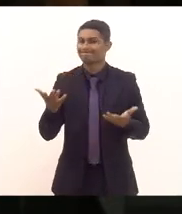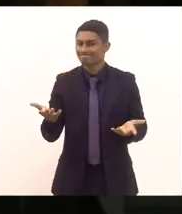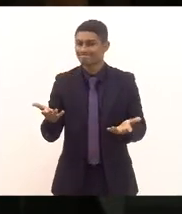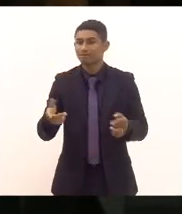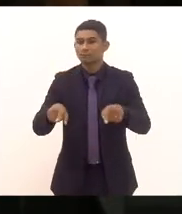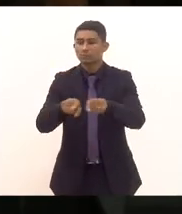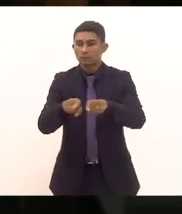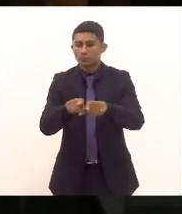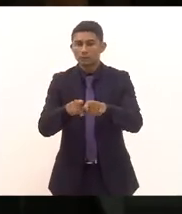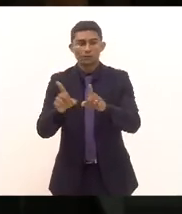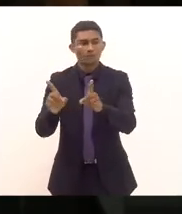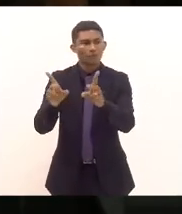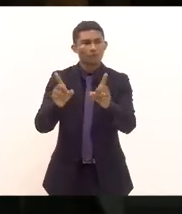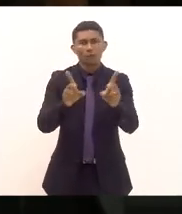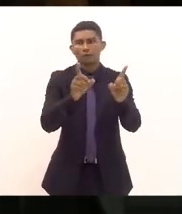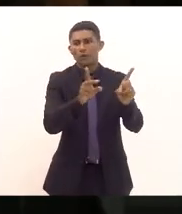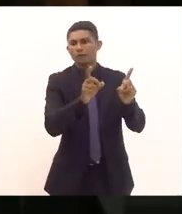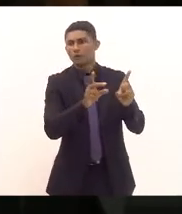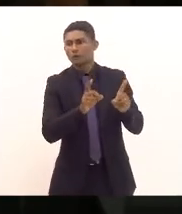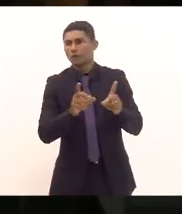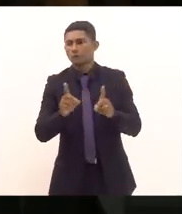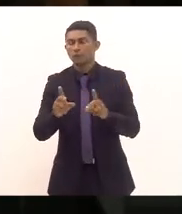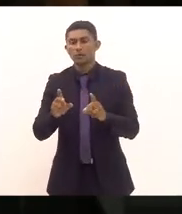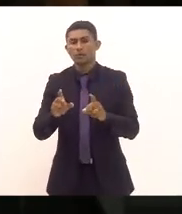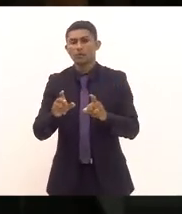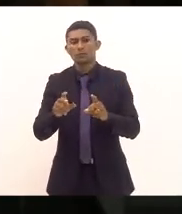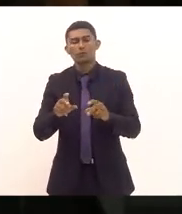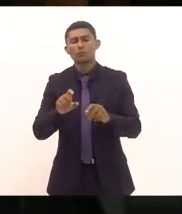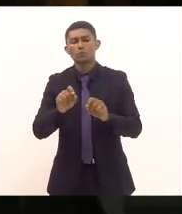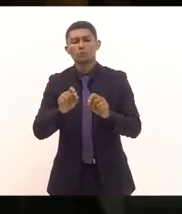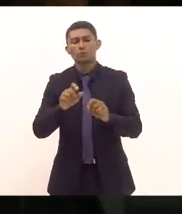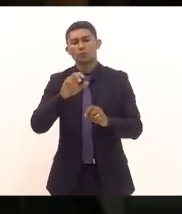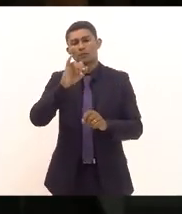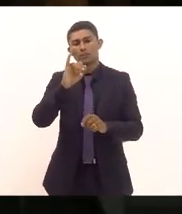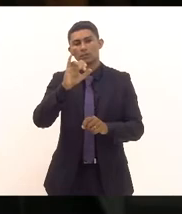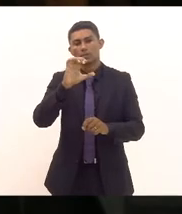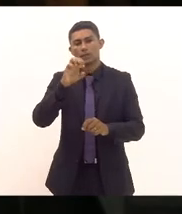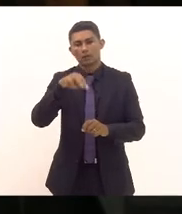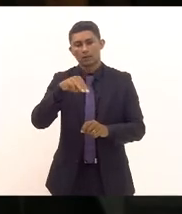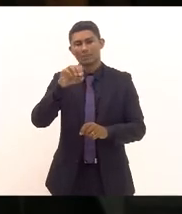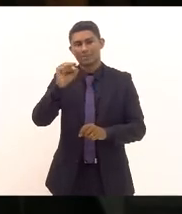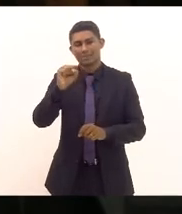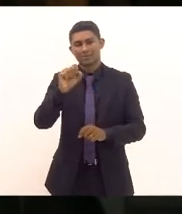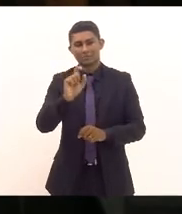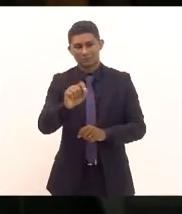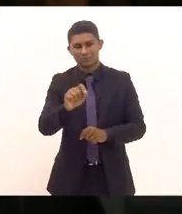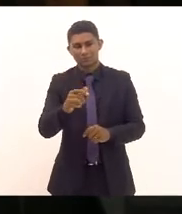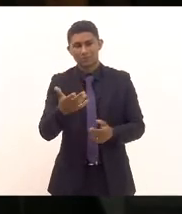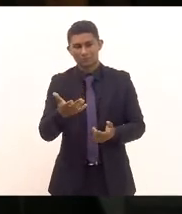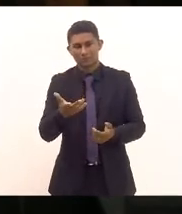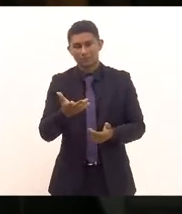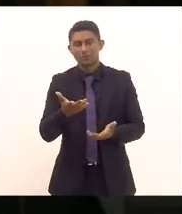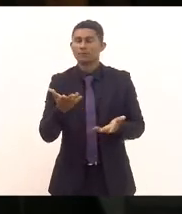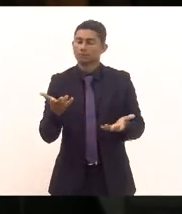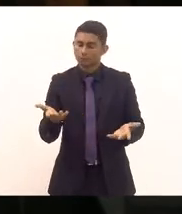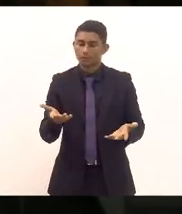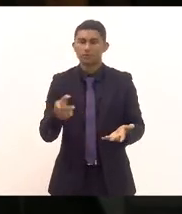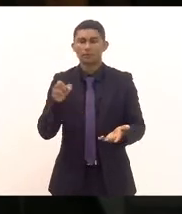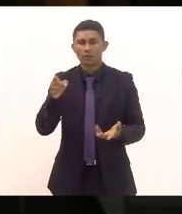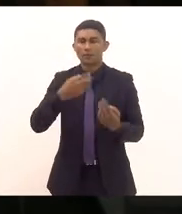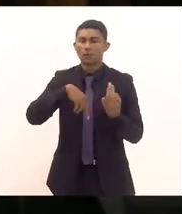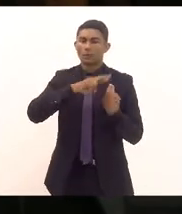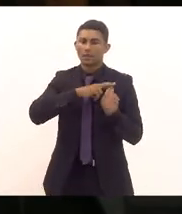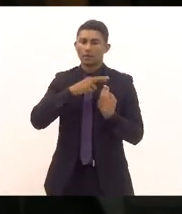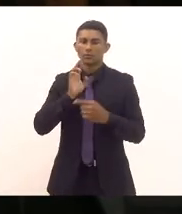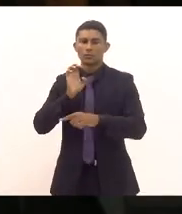comercialização que é o ICMS em tese de competência do